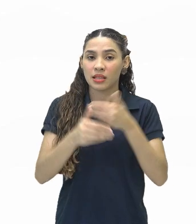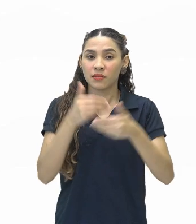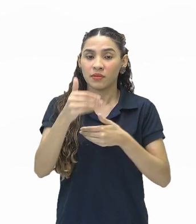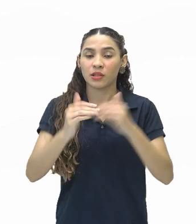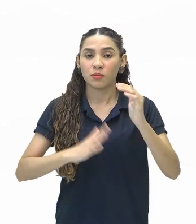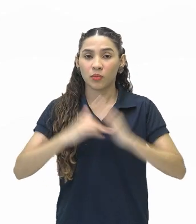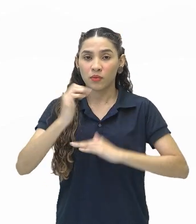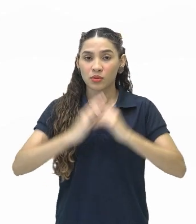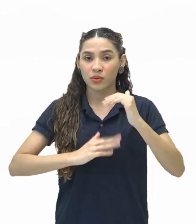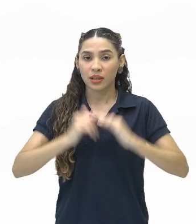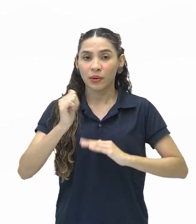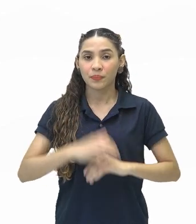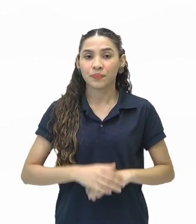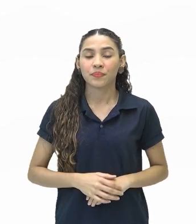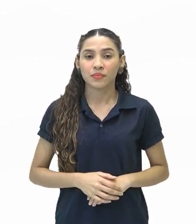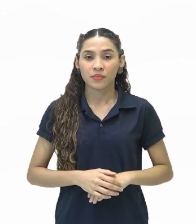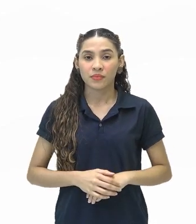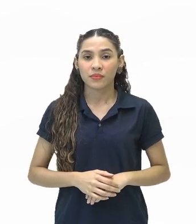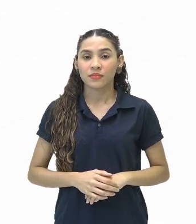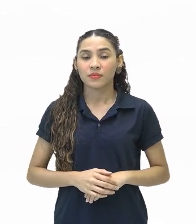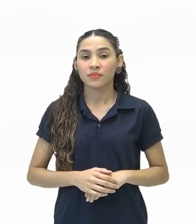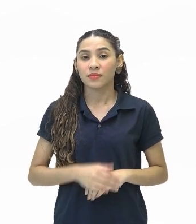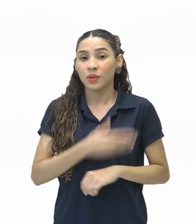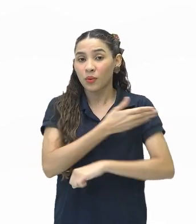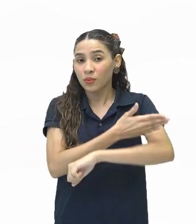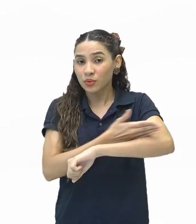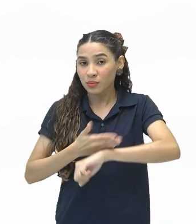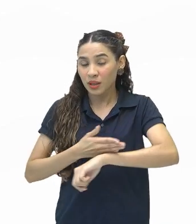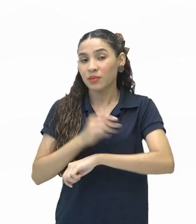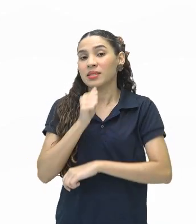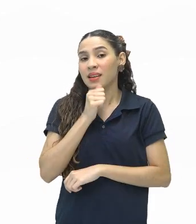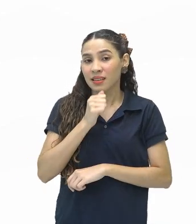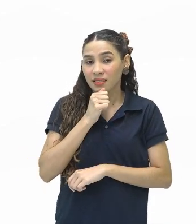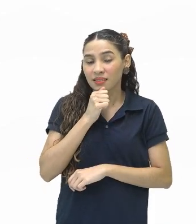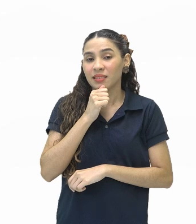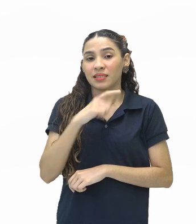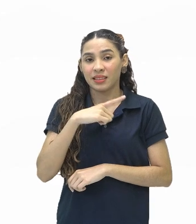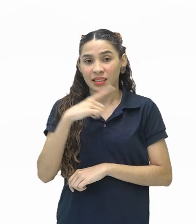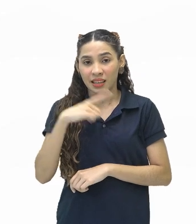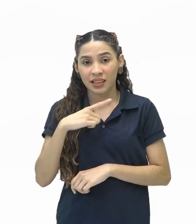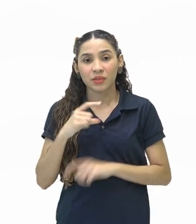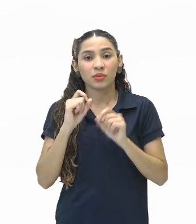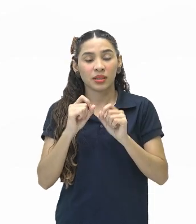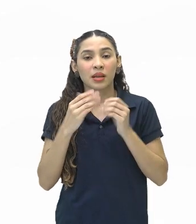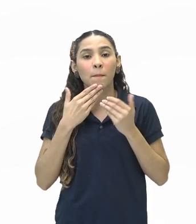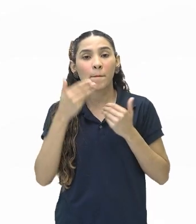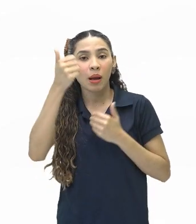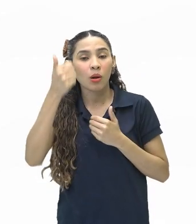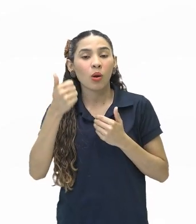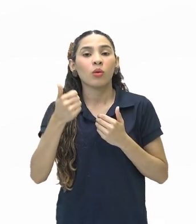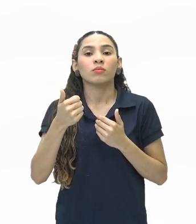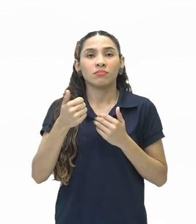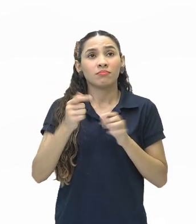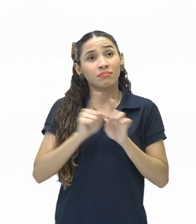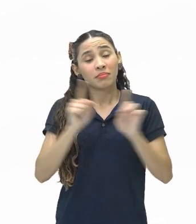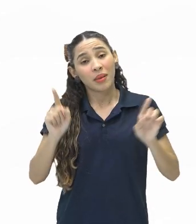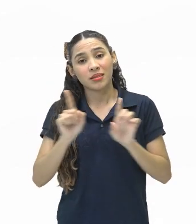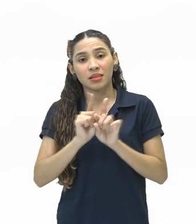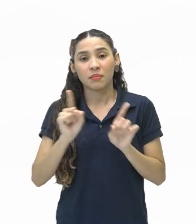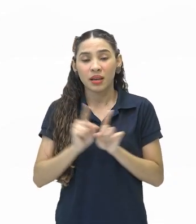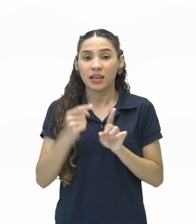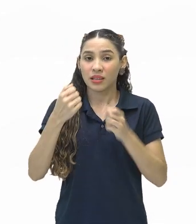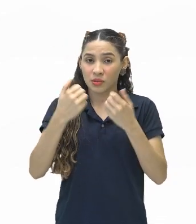desenvolvimento profissional. Os brancos ainda tendem, né, a ter essas melhores condições, mas também, como eu